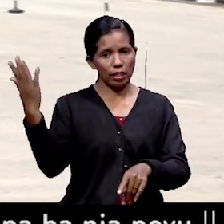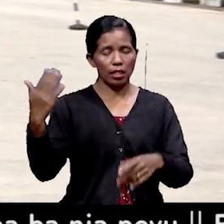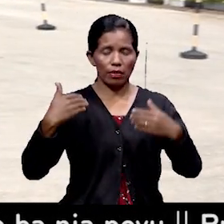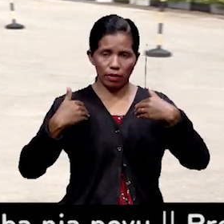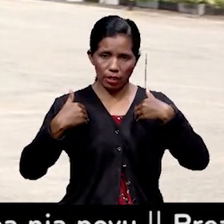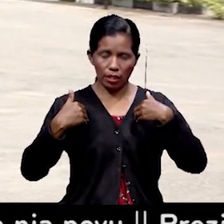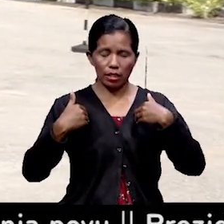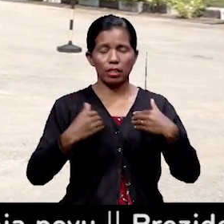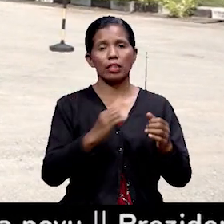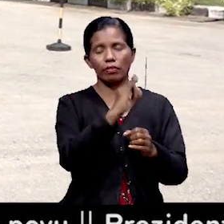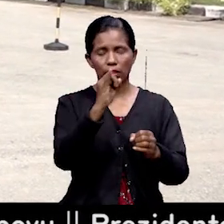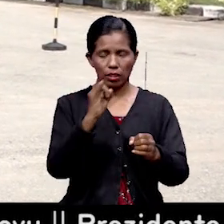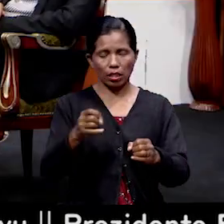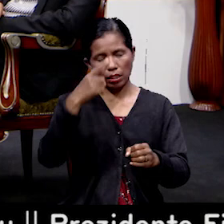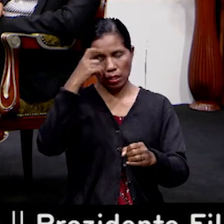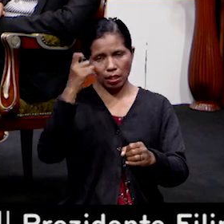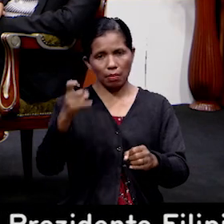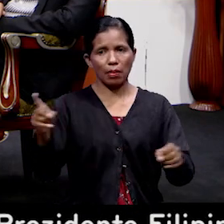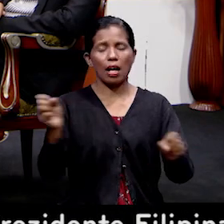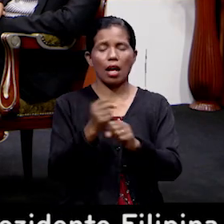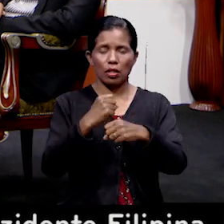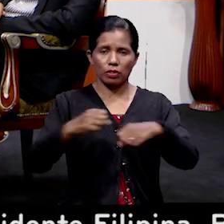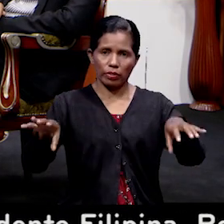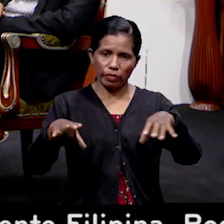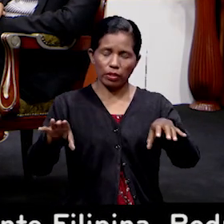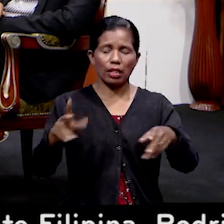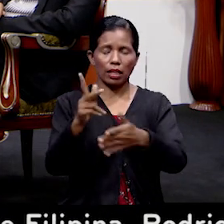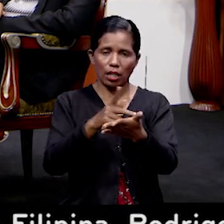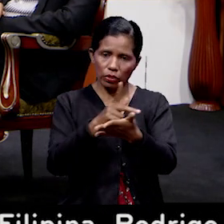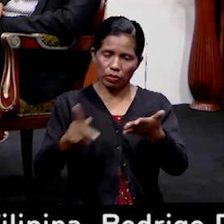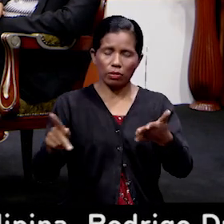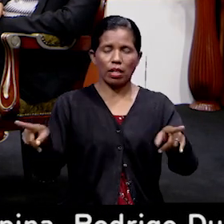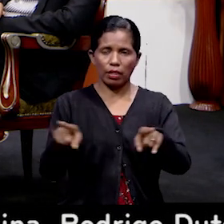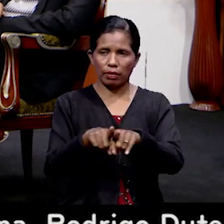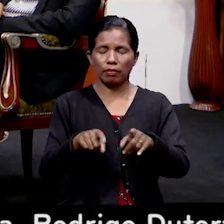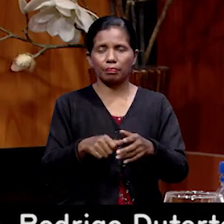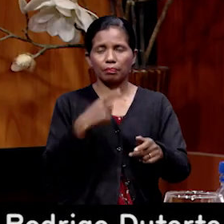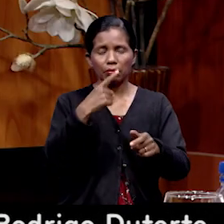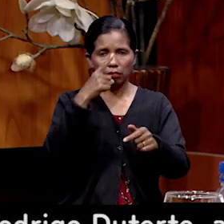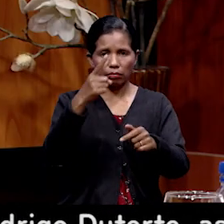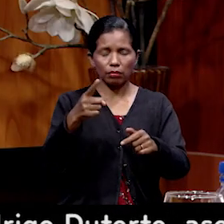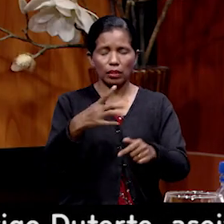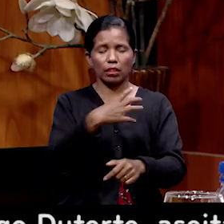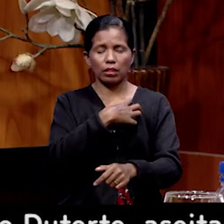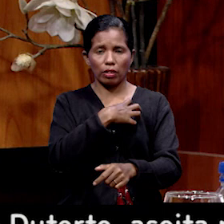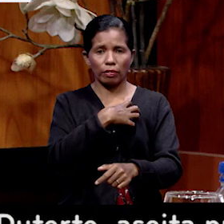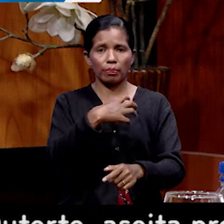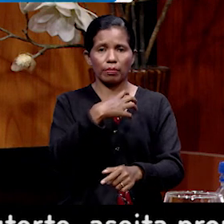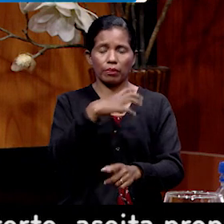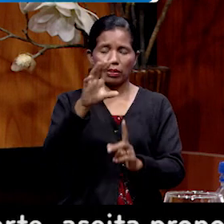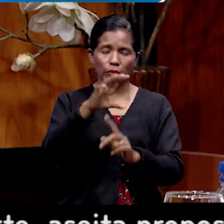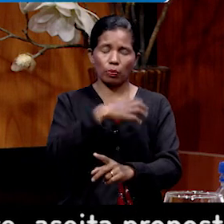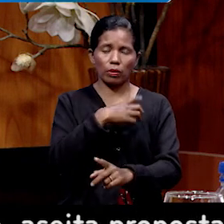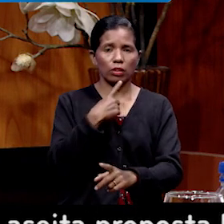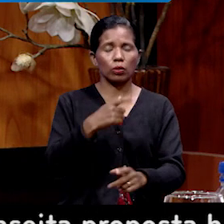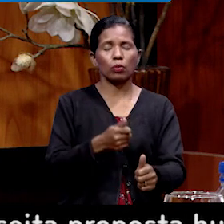Tamba desconfia com o caso Hanessan. Faustino informa a decisão de missão de comando Pentele-Aplica, baseado no